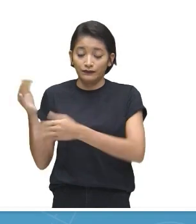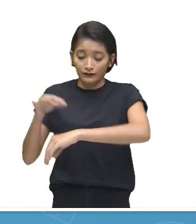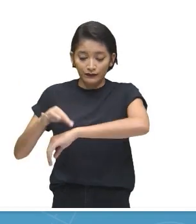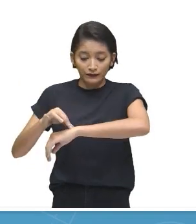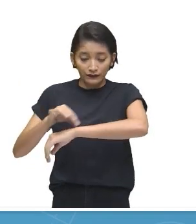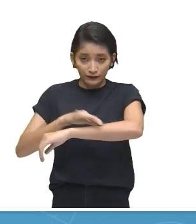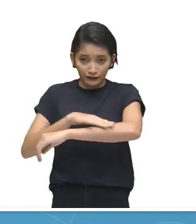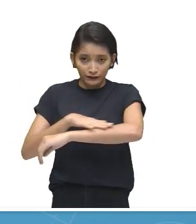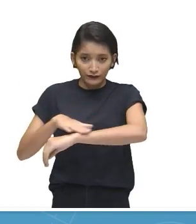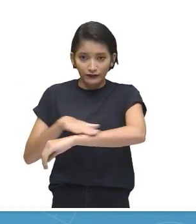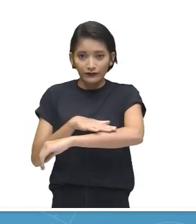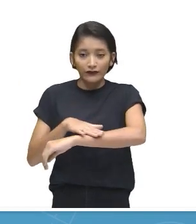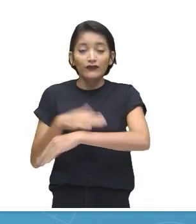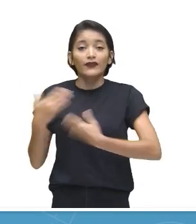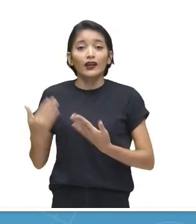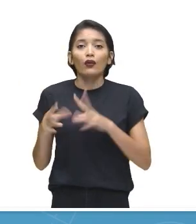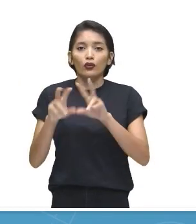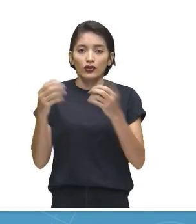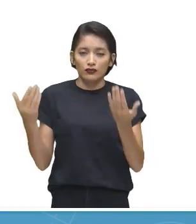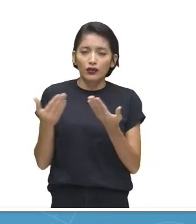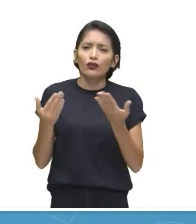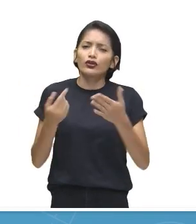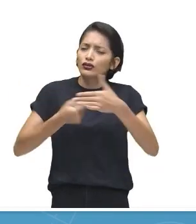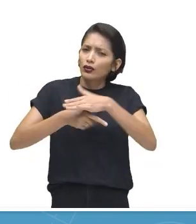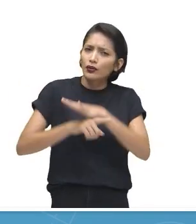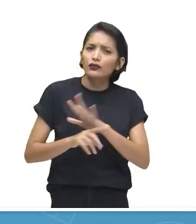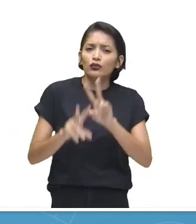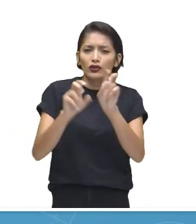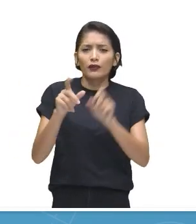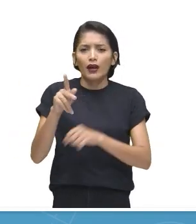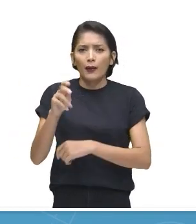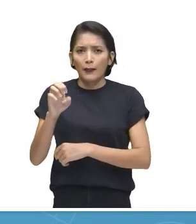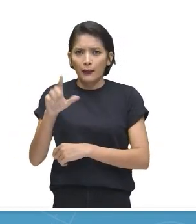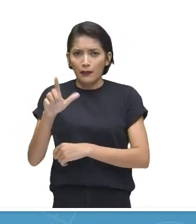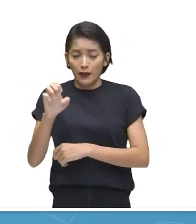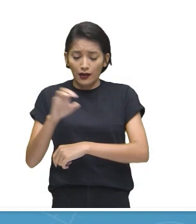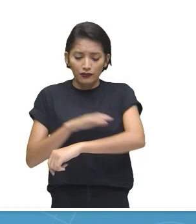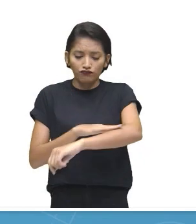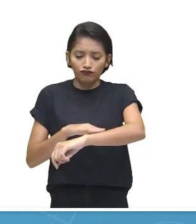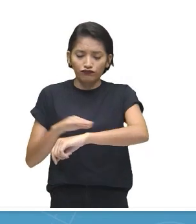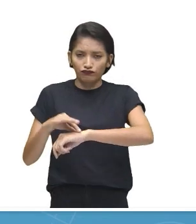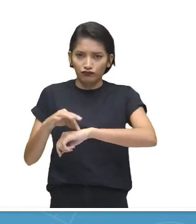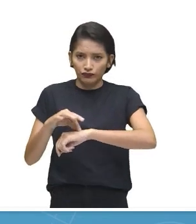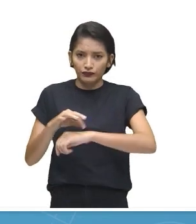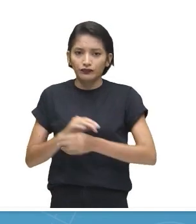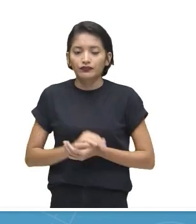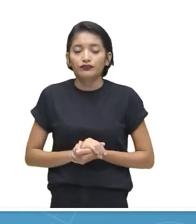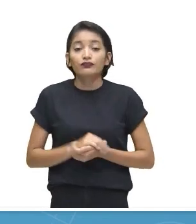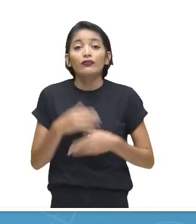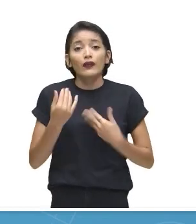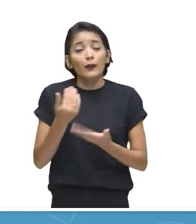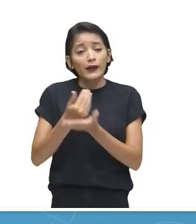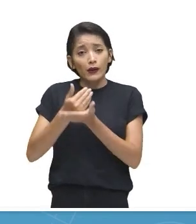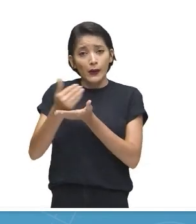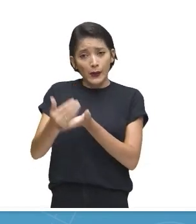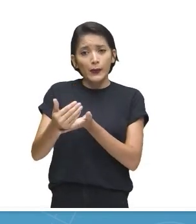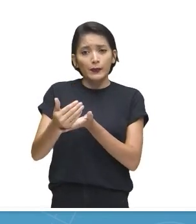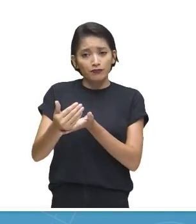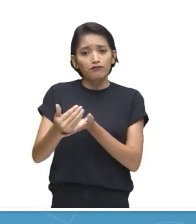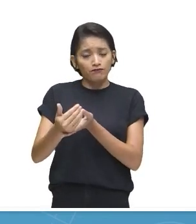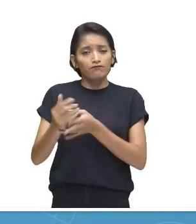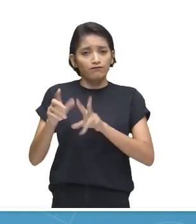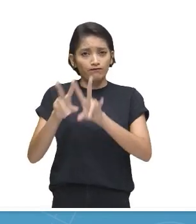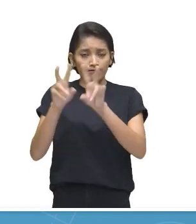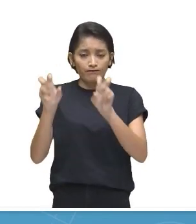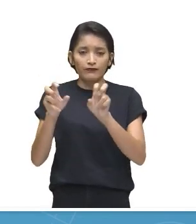vai estudar a nossa aula de hoje aí um pouquinho mais sobre a pele, certo? Então olha lá, para iniciar, né, a nossa aula,